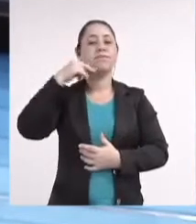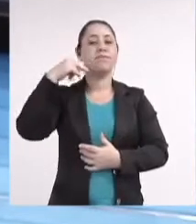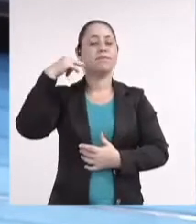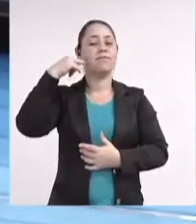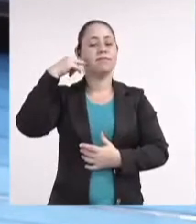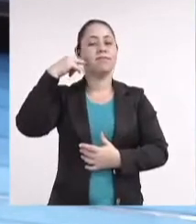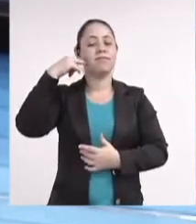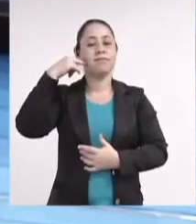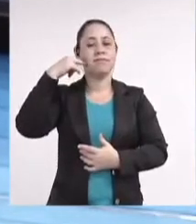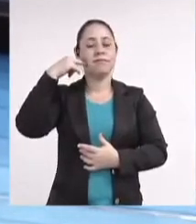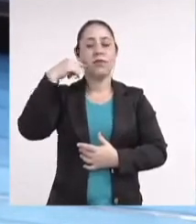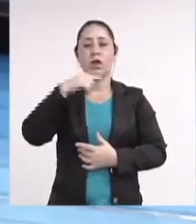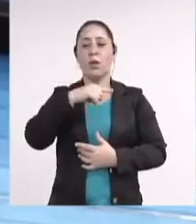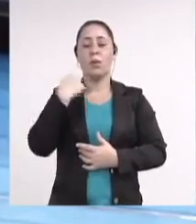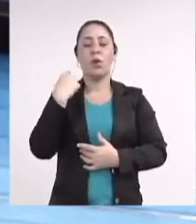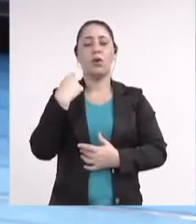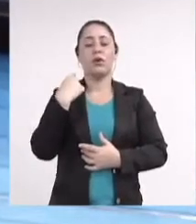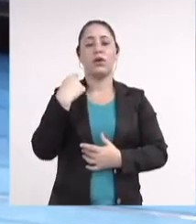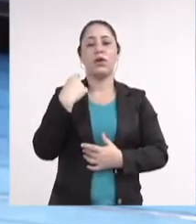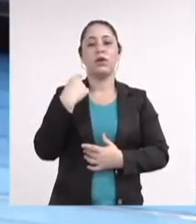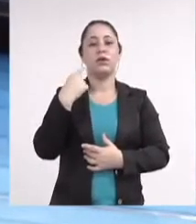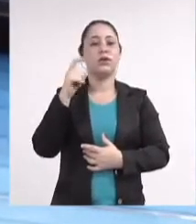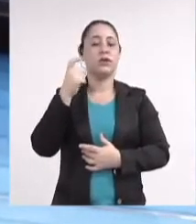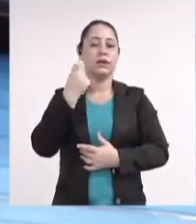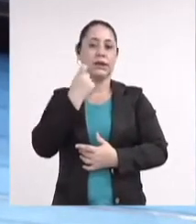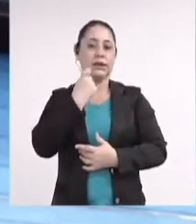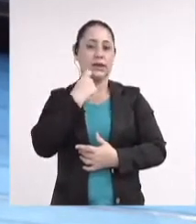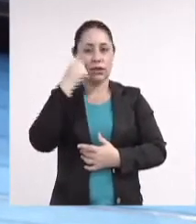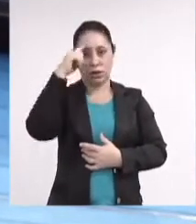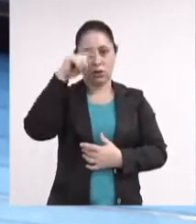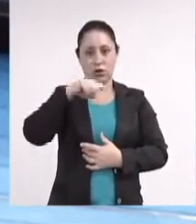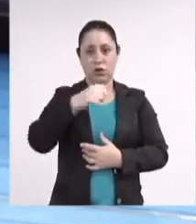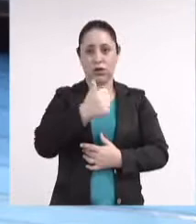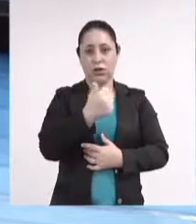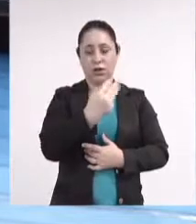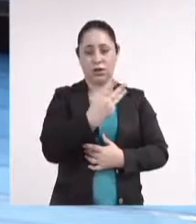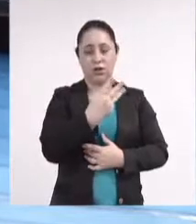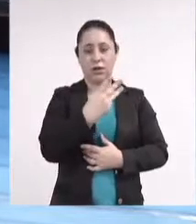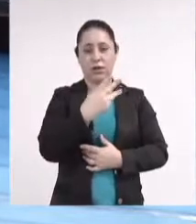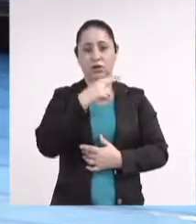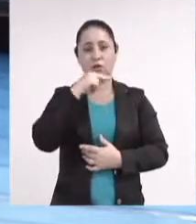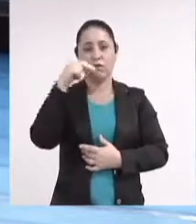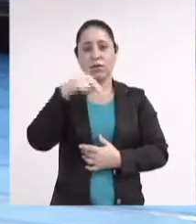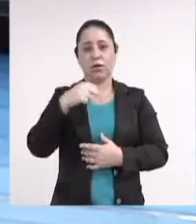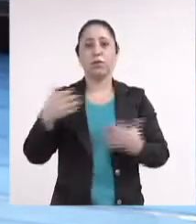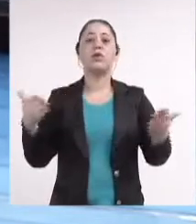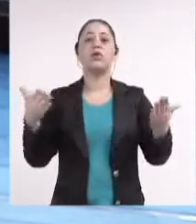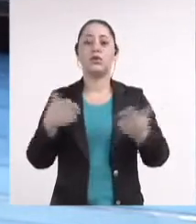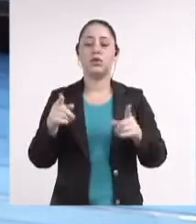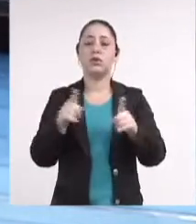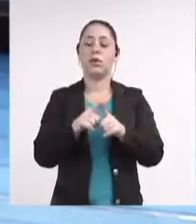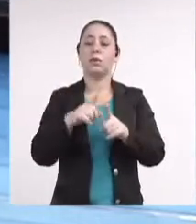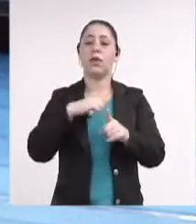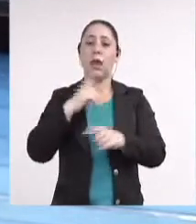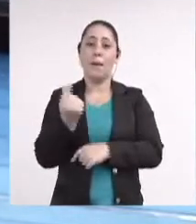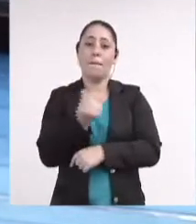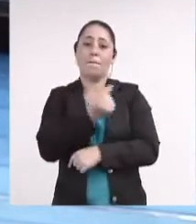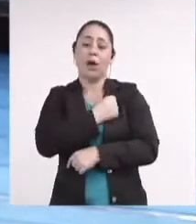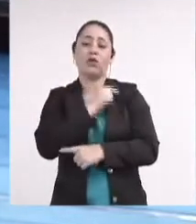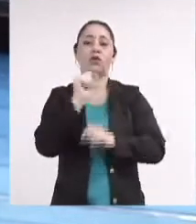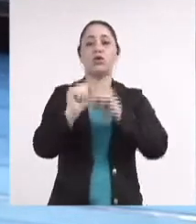que faleceu na sexta-feira, dia 13 de novembro. E justamente por isso, hoje também nós teremos aí a